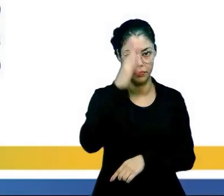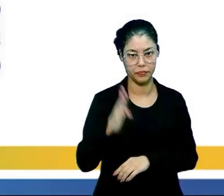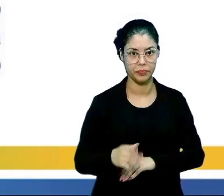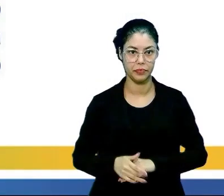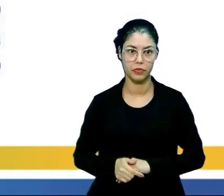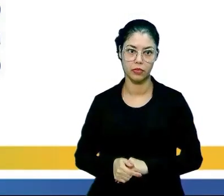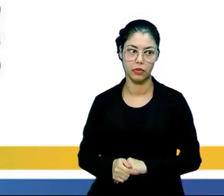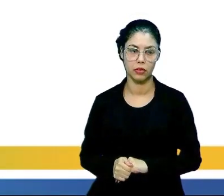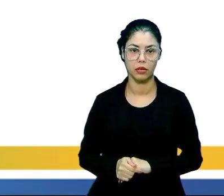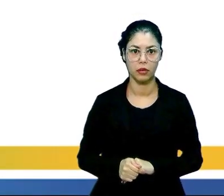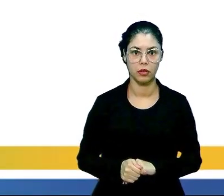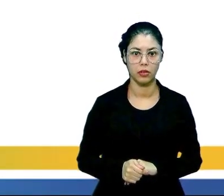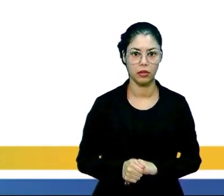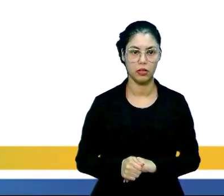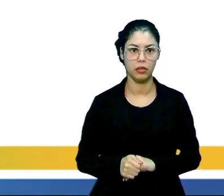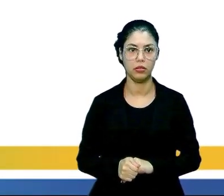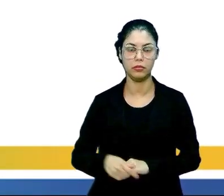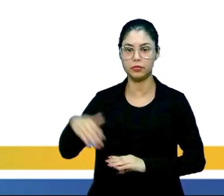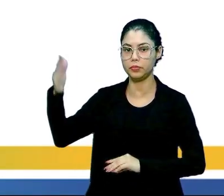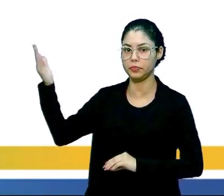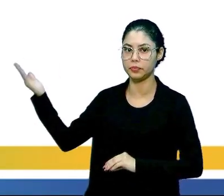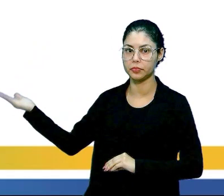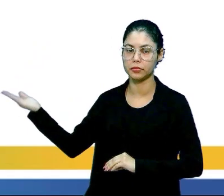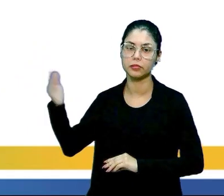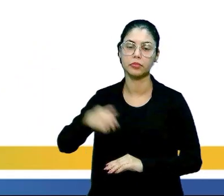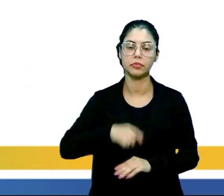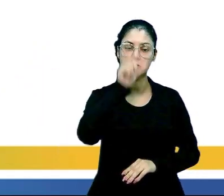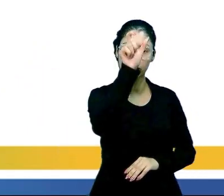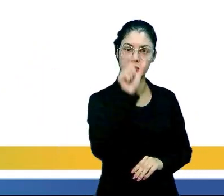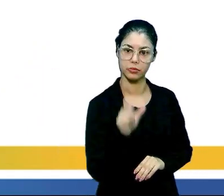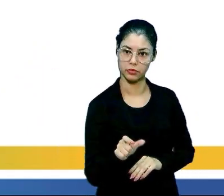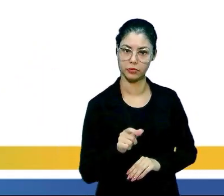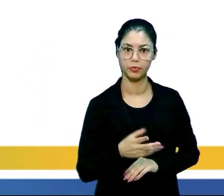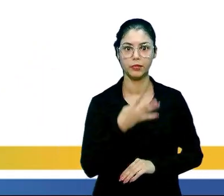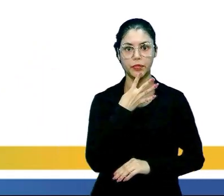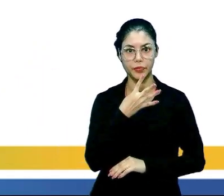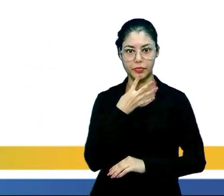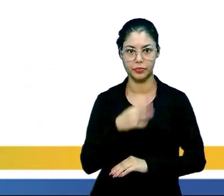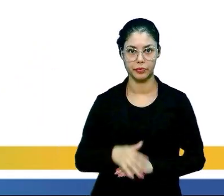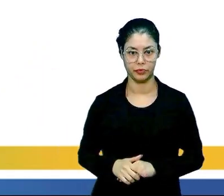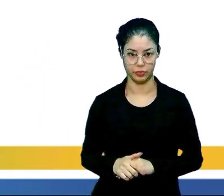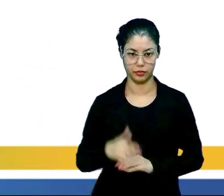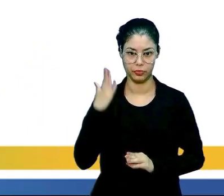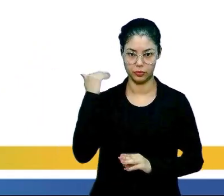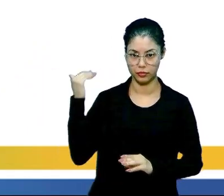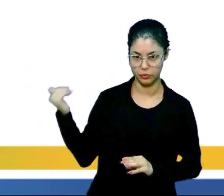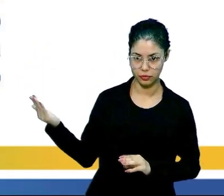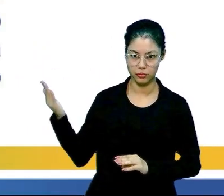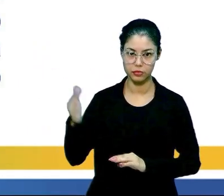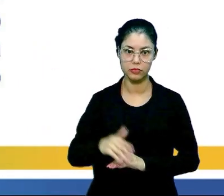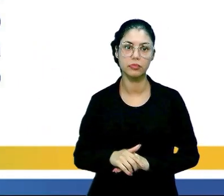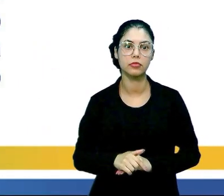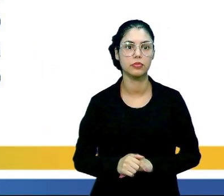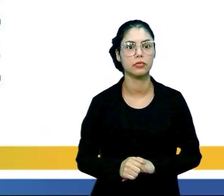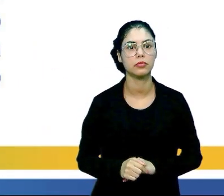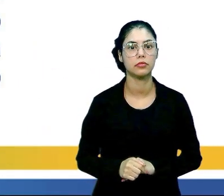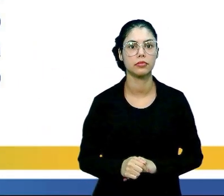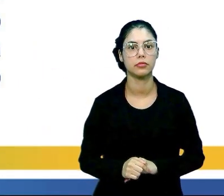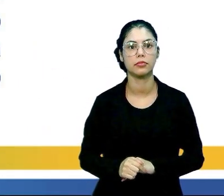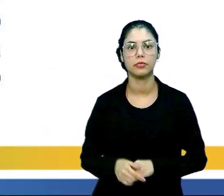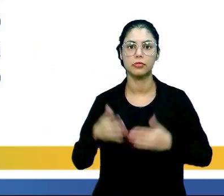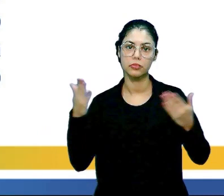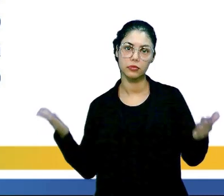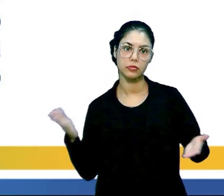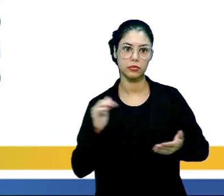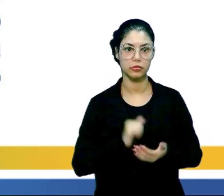Brasil. E aí nós temos aqui o personagem que é conhecidíssimo, famoso, diga-se de passagem. E aí nós temos